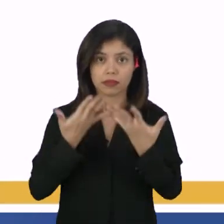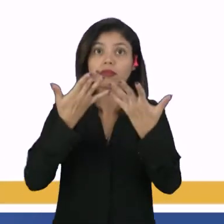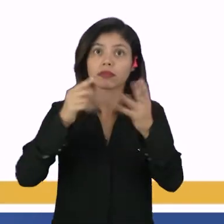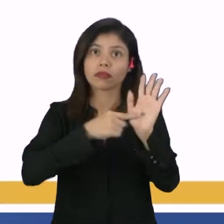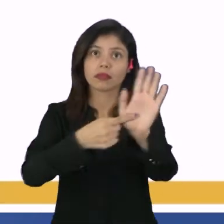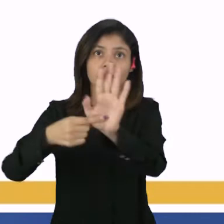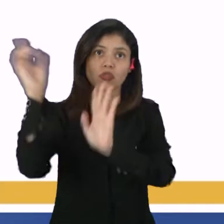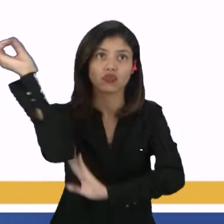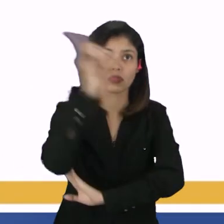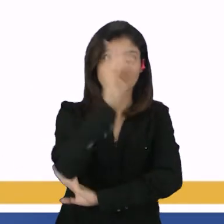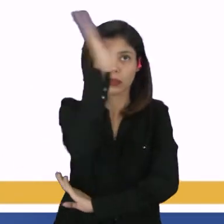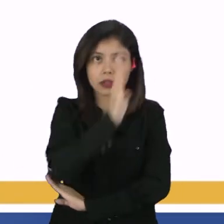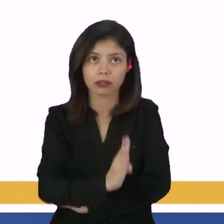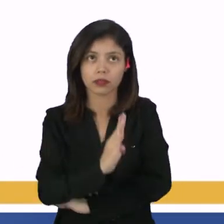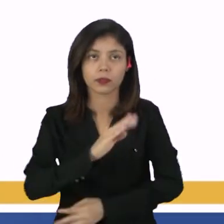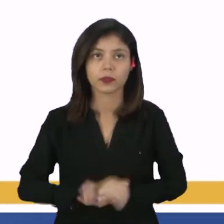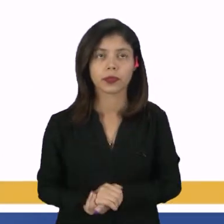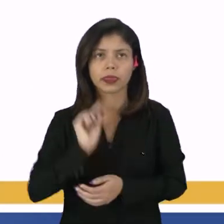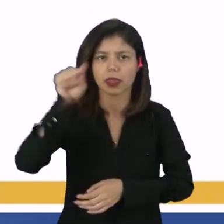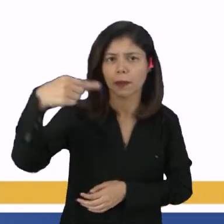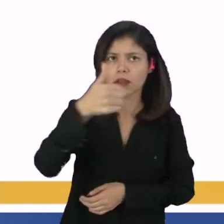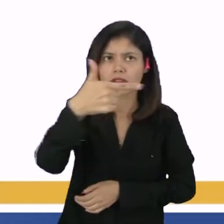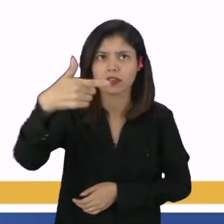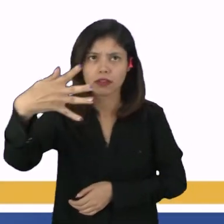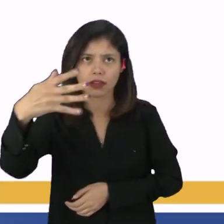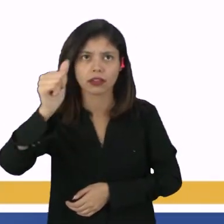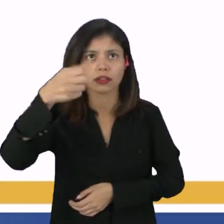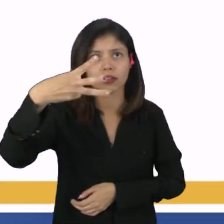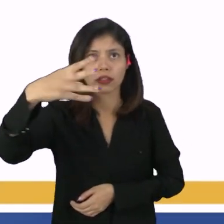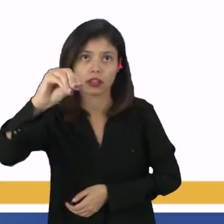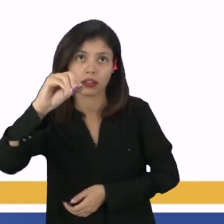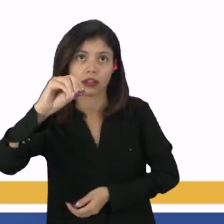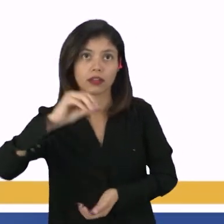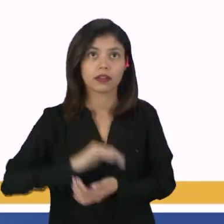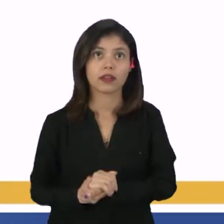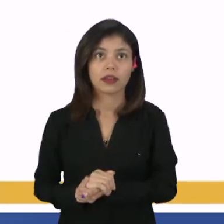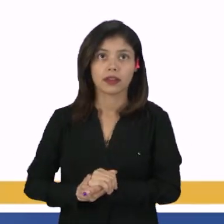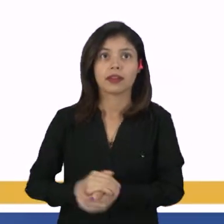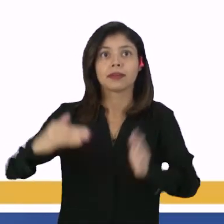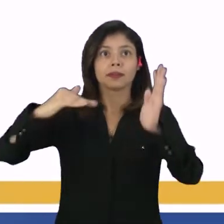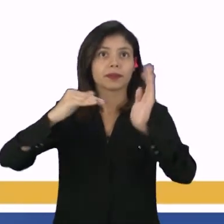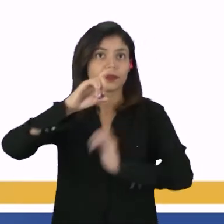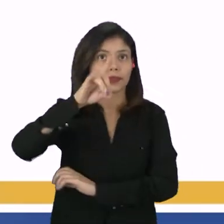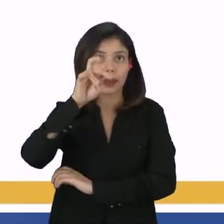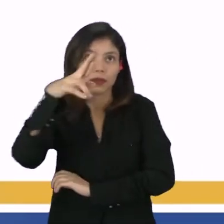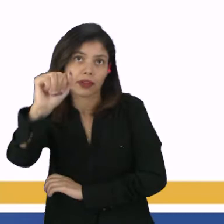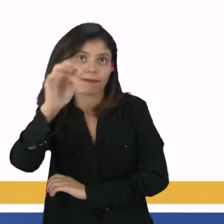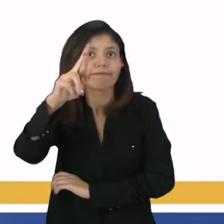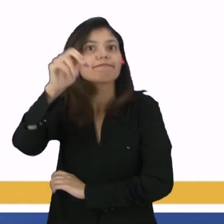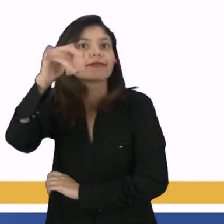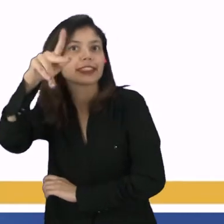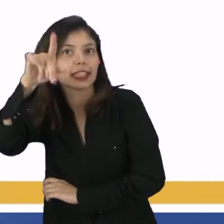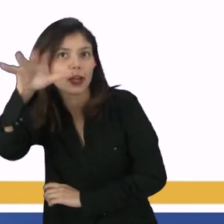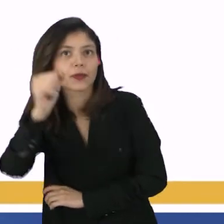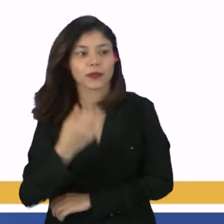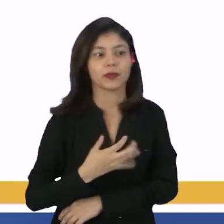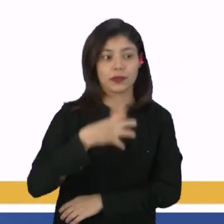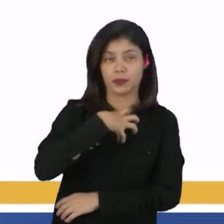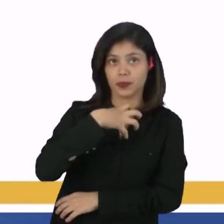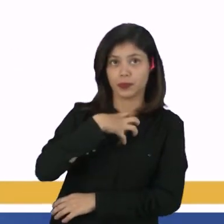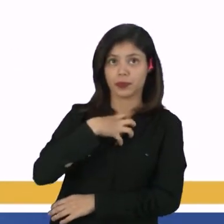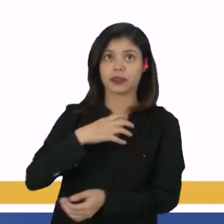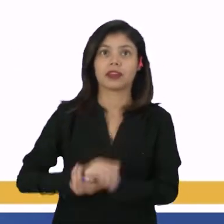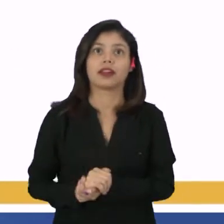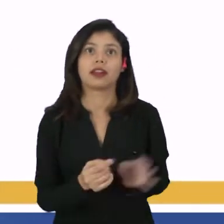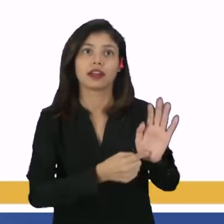de direito dos brasileiros. Após 24 dos 39 deputados federais baianos votarem contra a